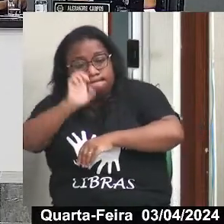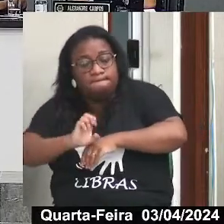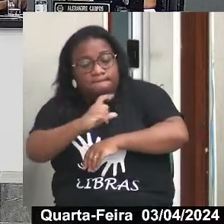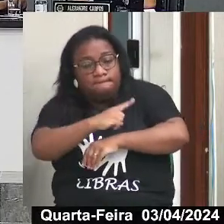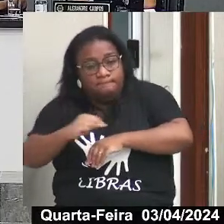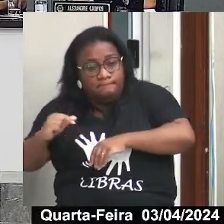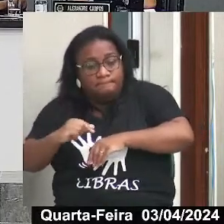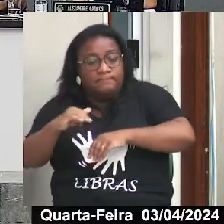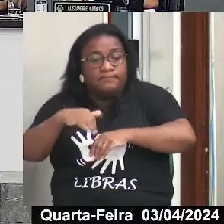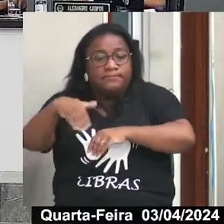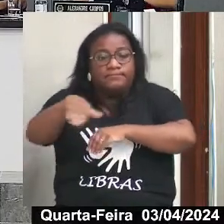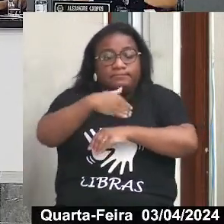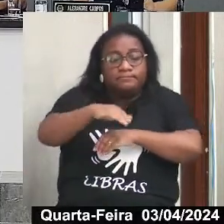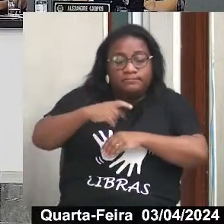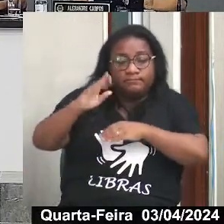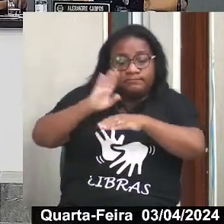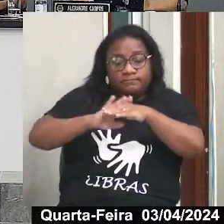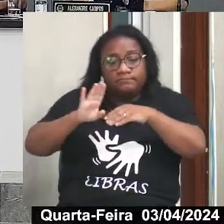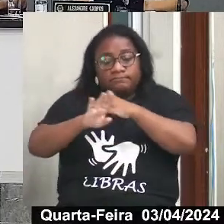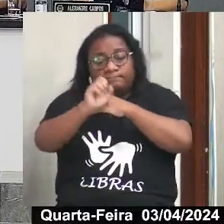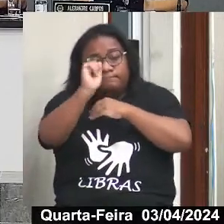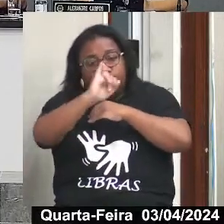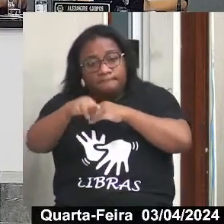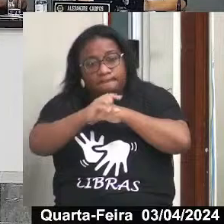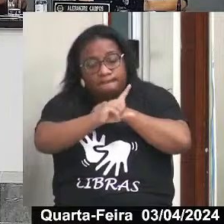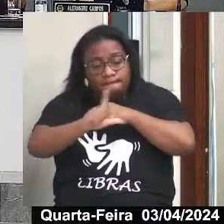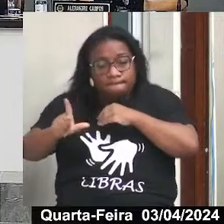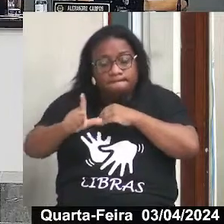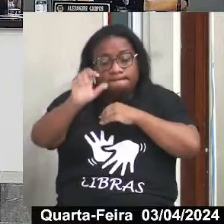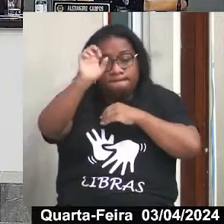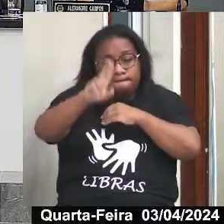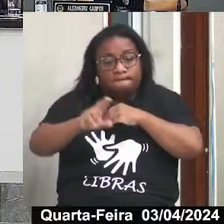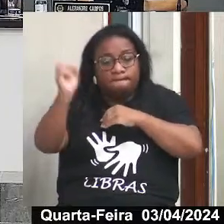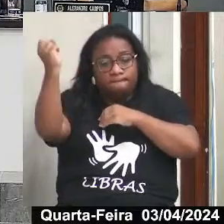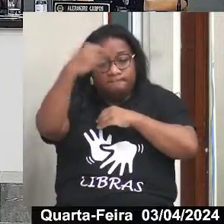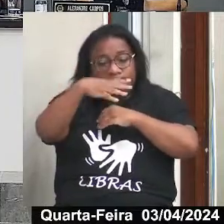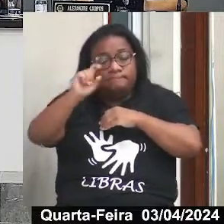Seco, Rua Caiçara e nas ruas de gente do bairro Jardim da Luz.